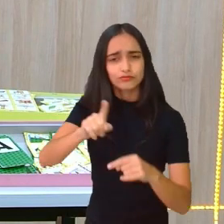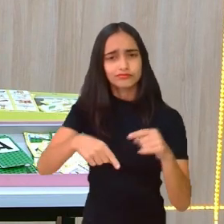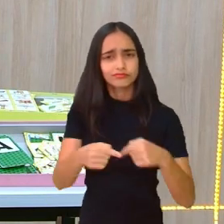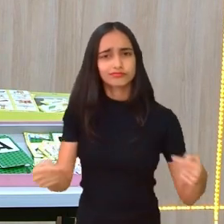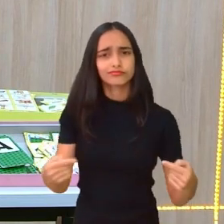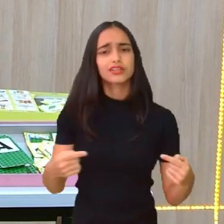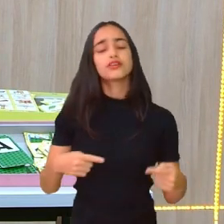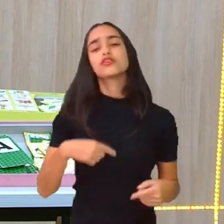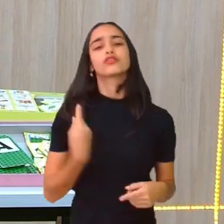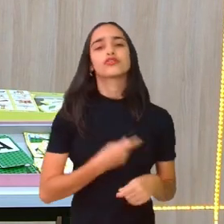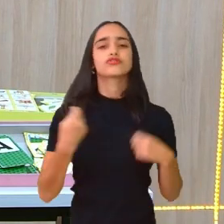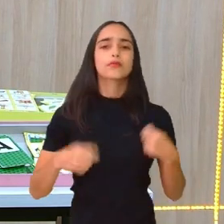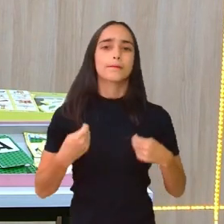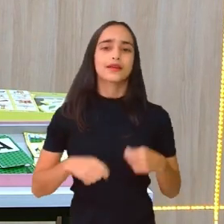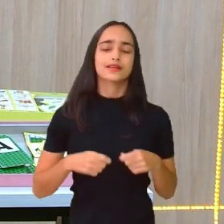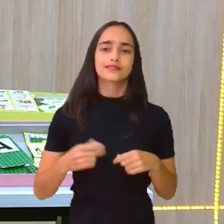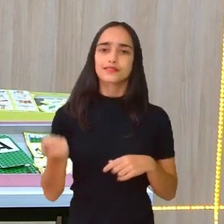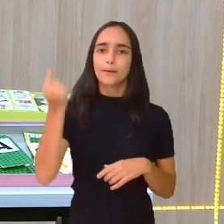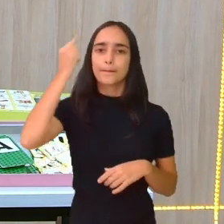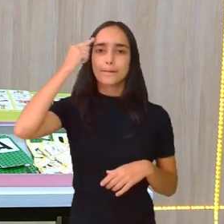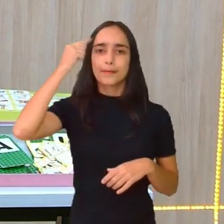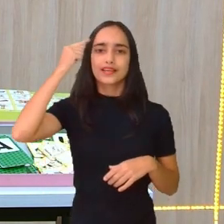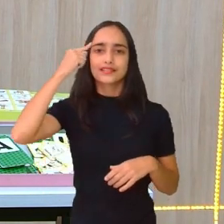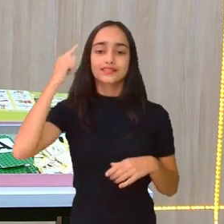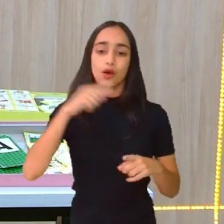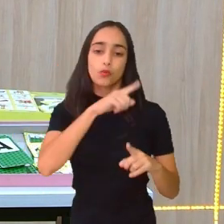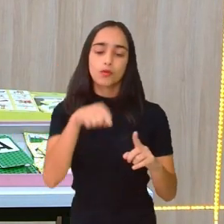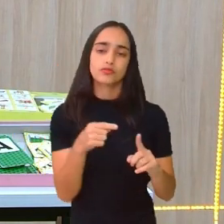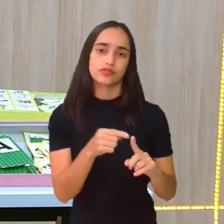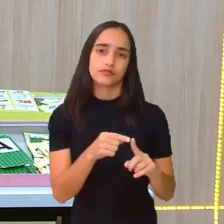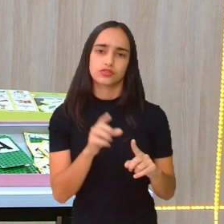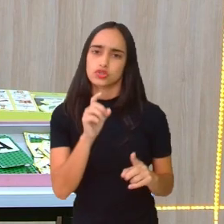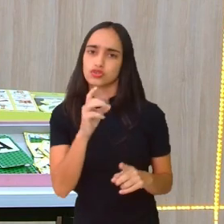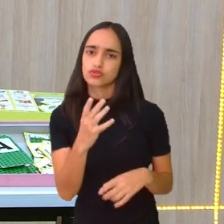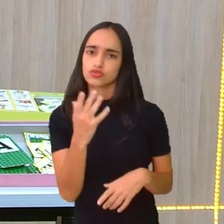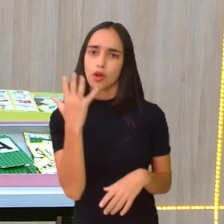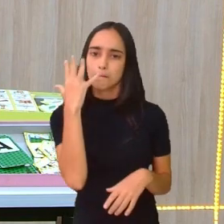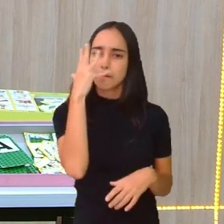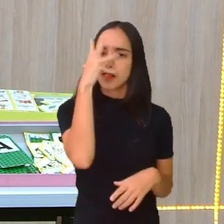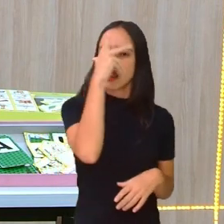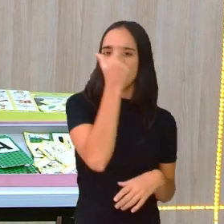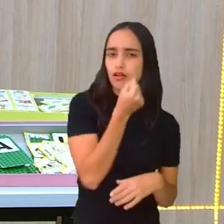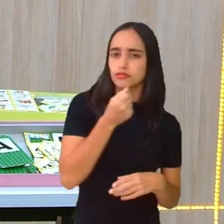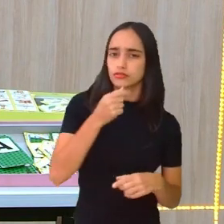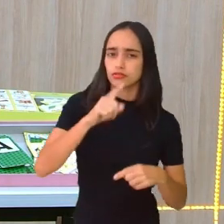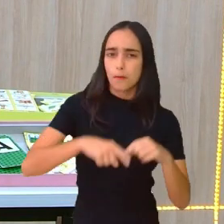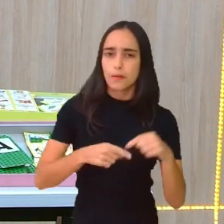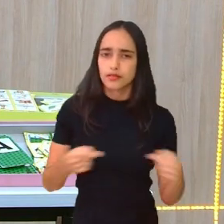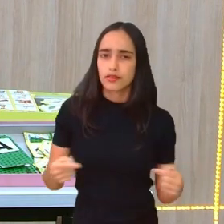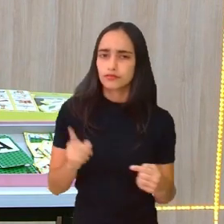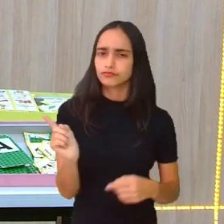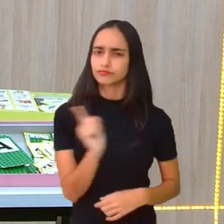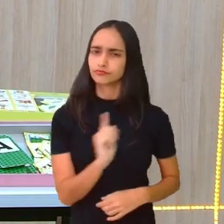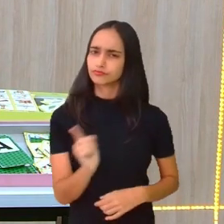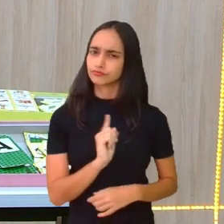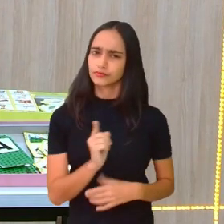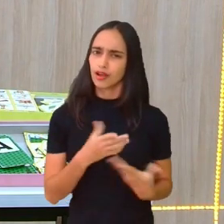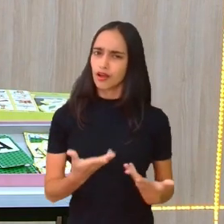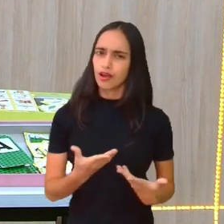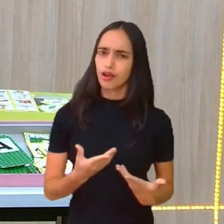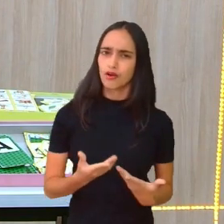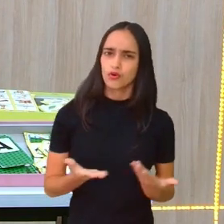pensar na nossa intenção. E não só na beleza do material, ou o que o material pode propiciar em termos